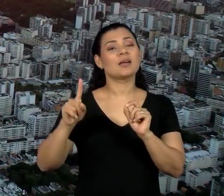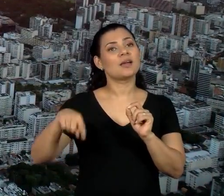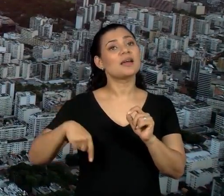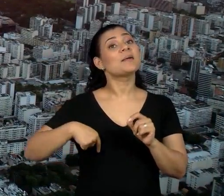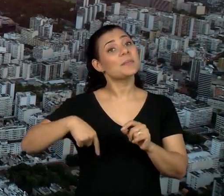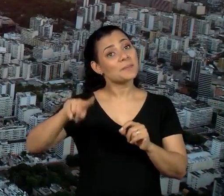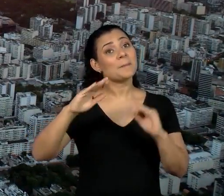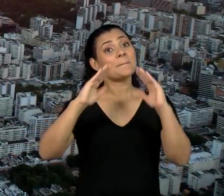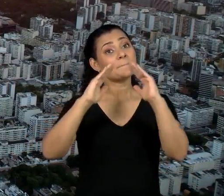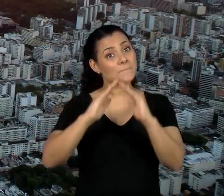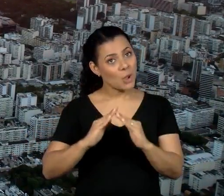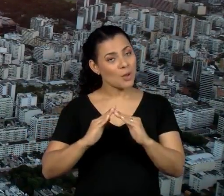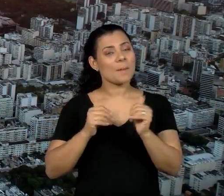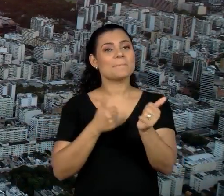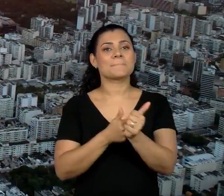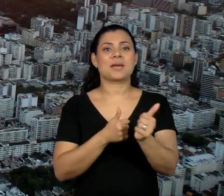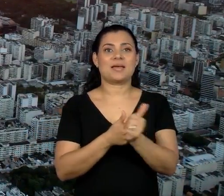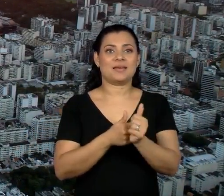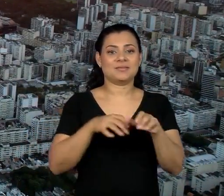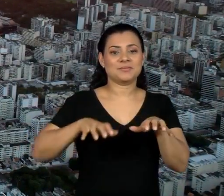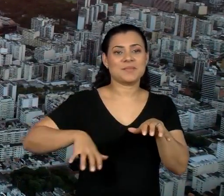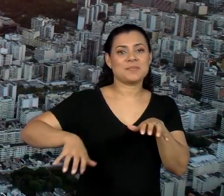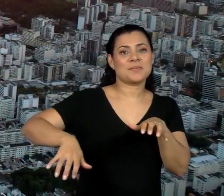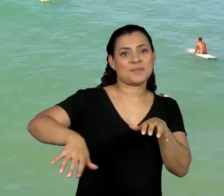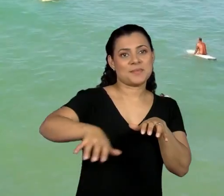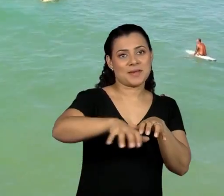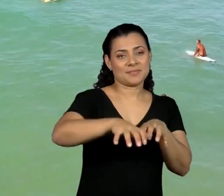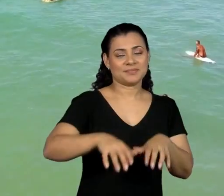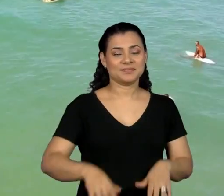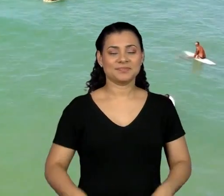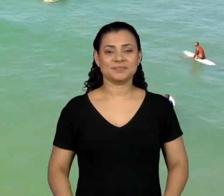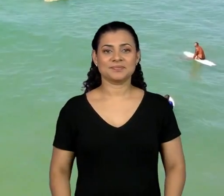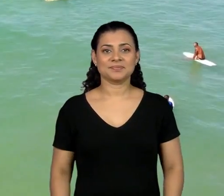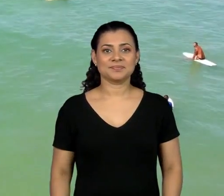regiões metropolitanas da costa.